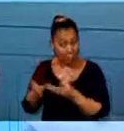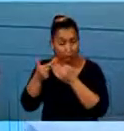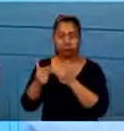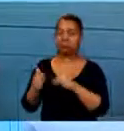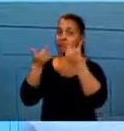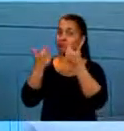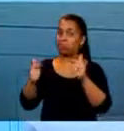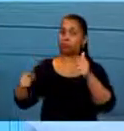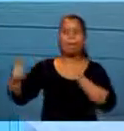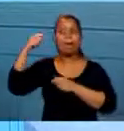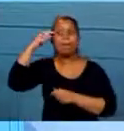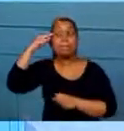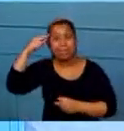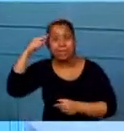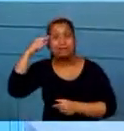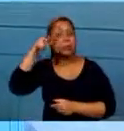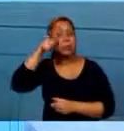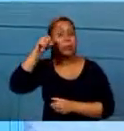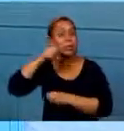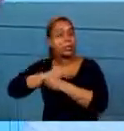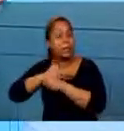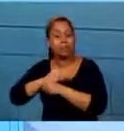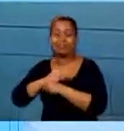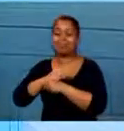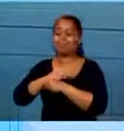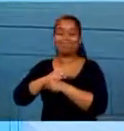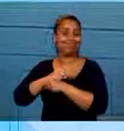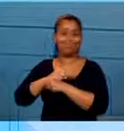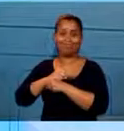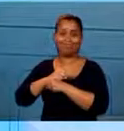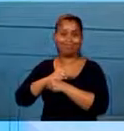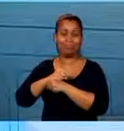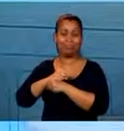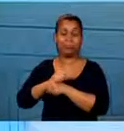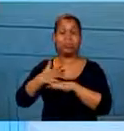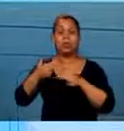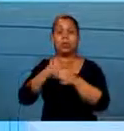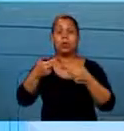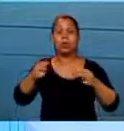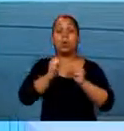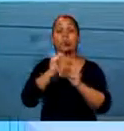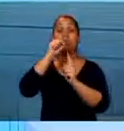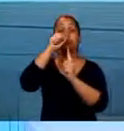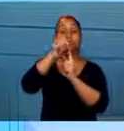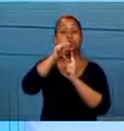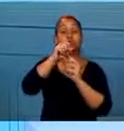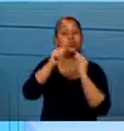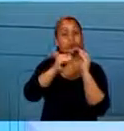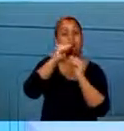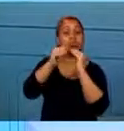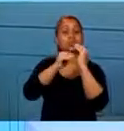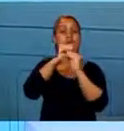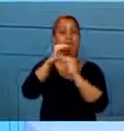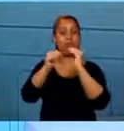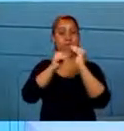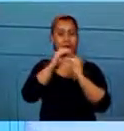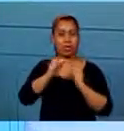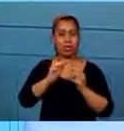em 50 anos e hoje, através dos Objetivos de Desenvolvimento Sustentável,